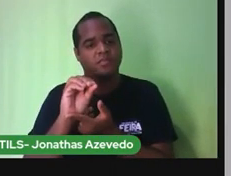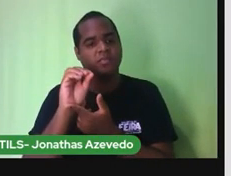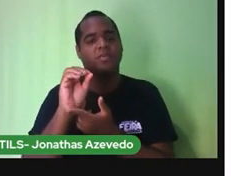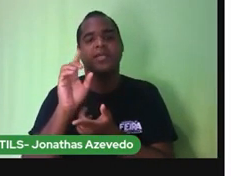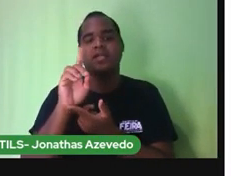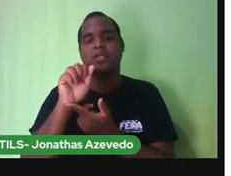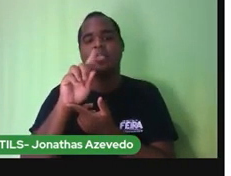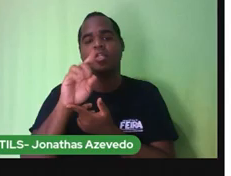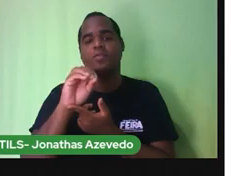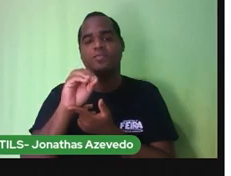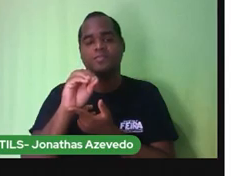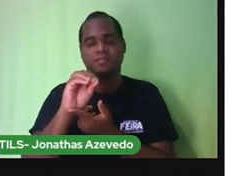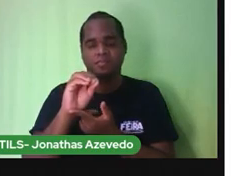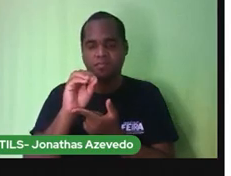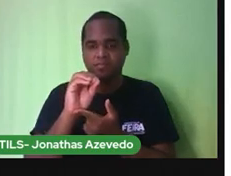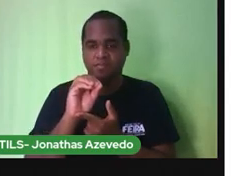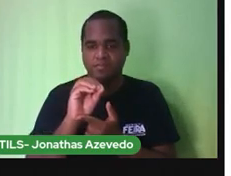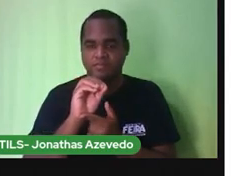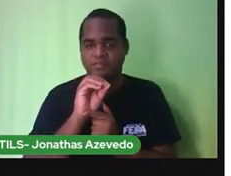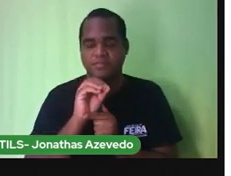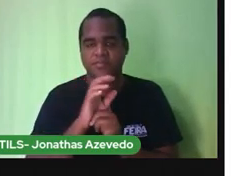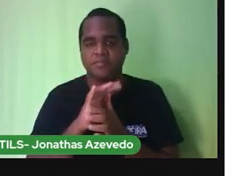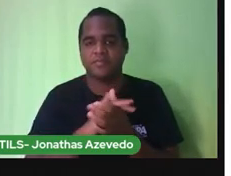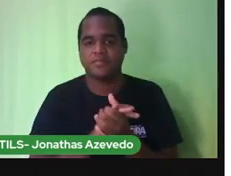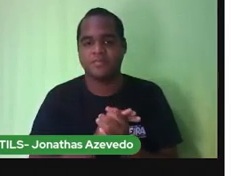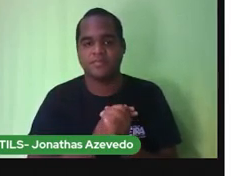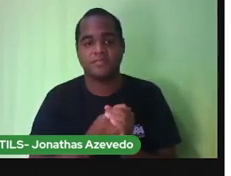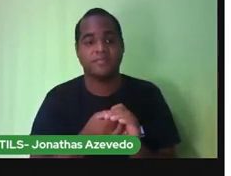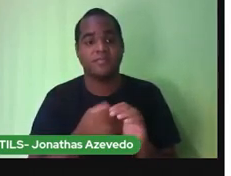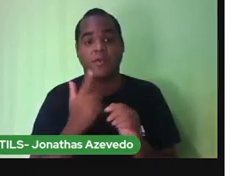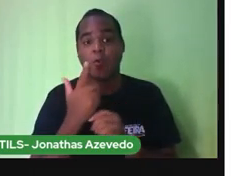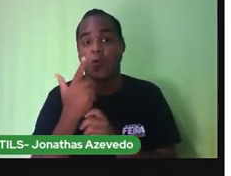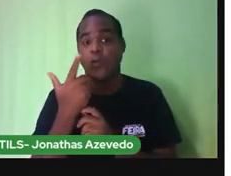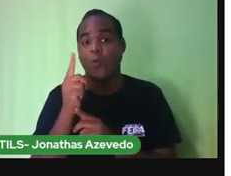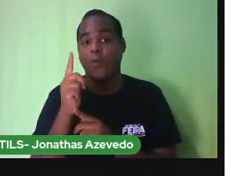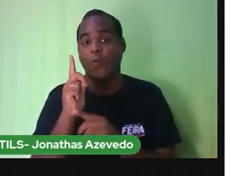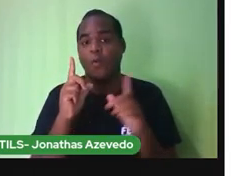e qual será a próxima imagem